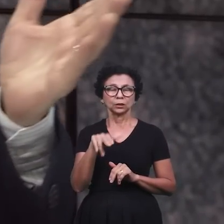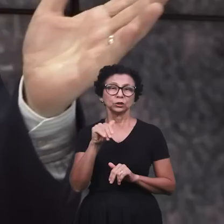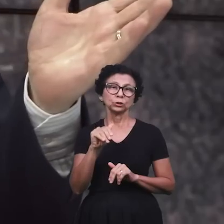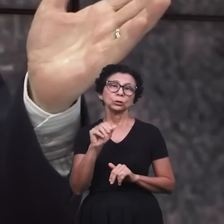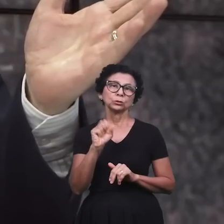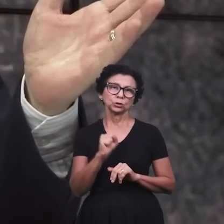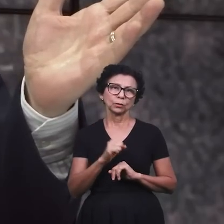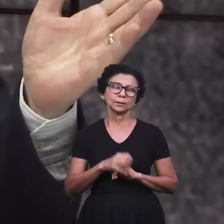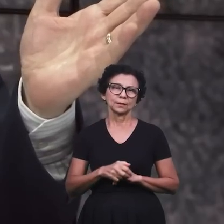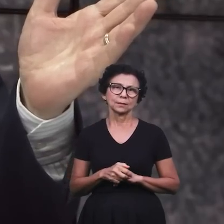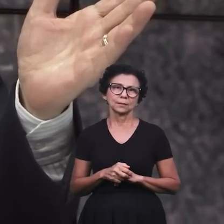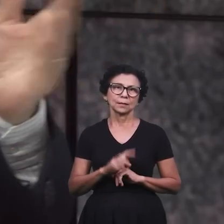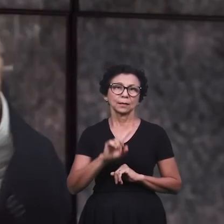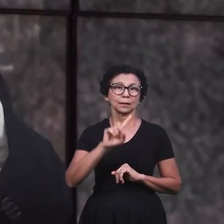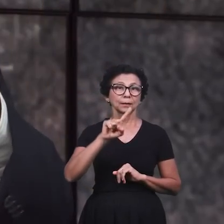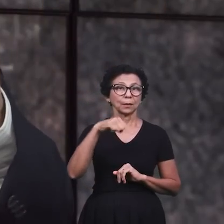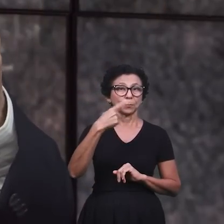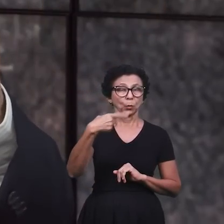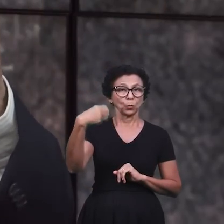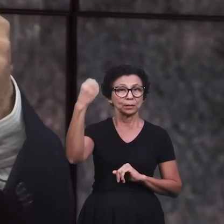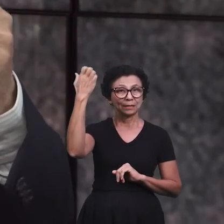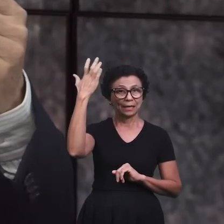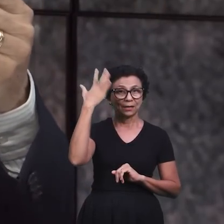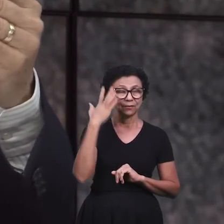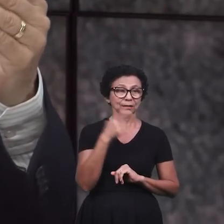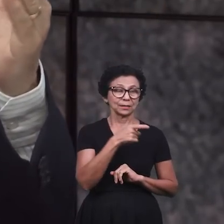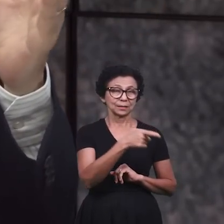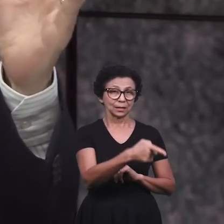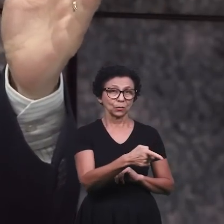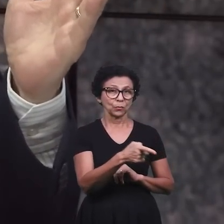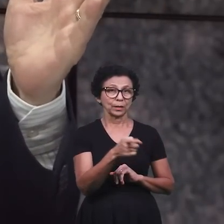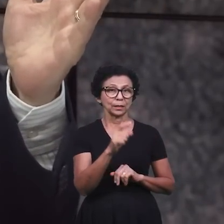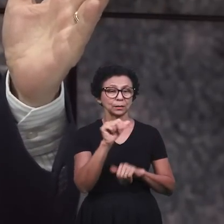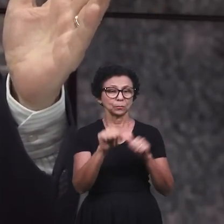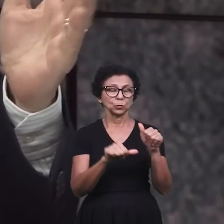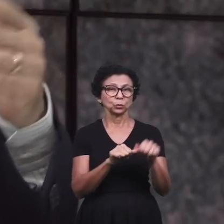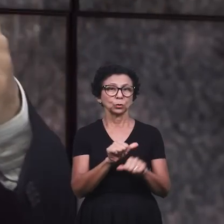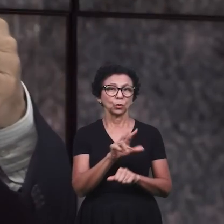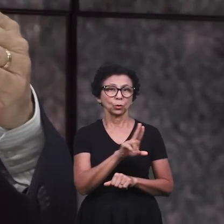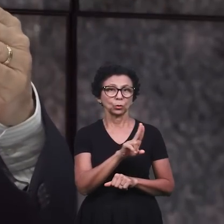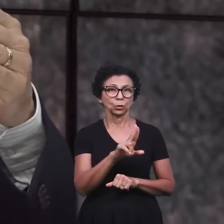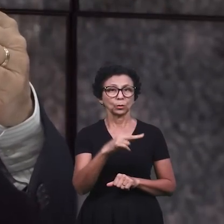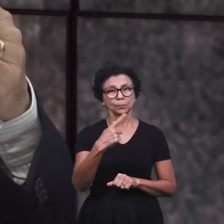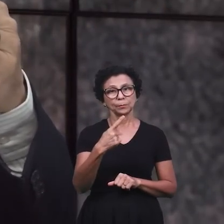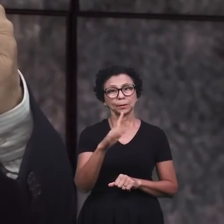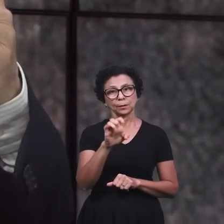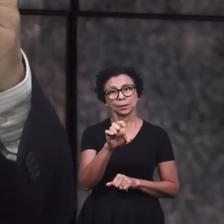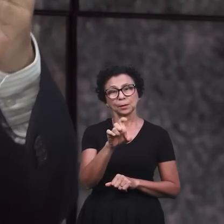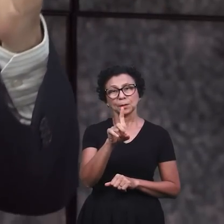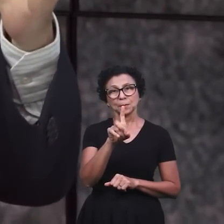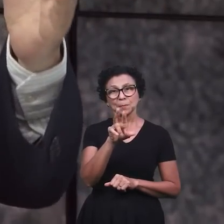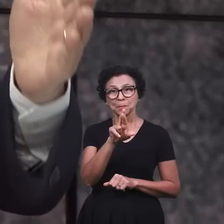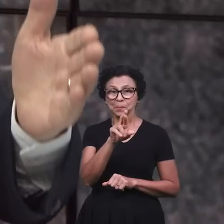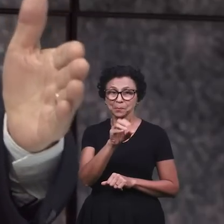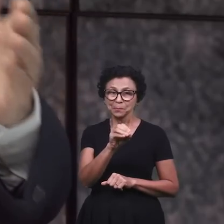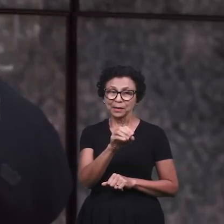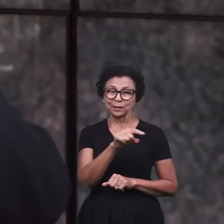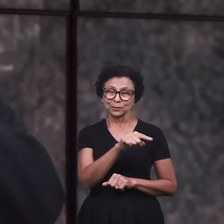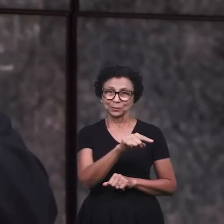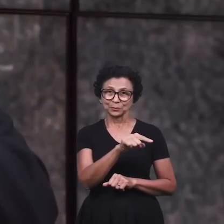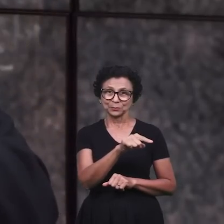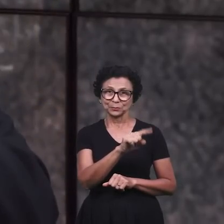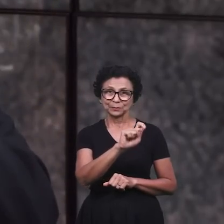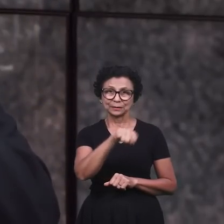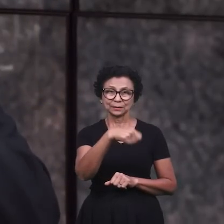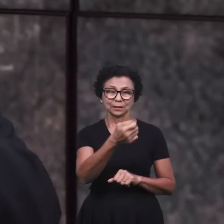muitas interpretações. Jesus perguntou, quem dizem os homens que eu sou? E depois perguntou, quem vós dizeis que eu